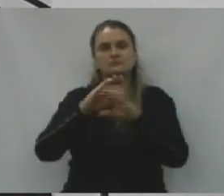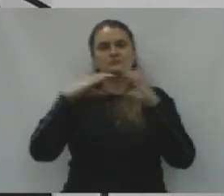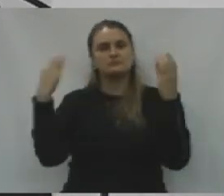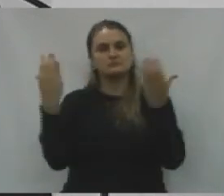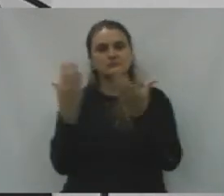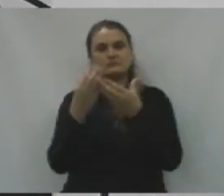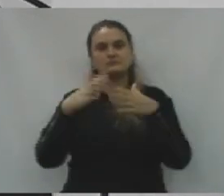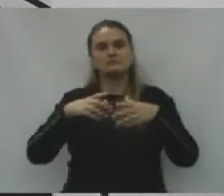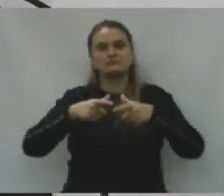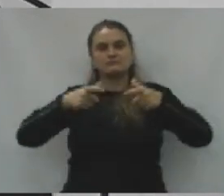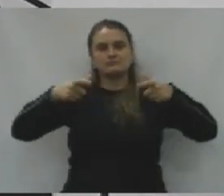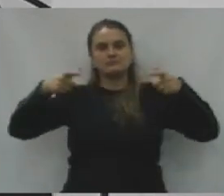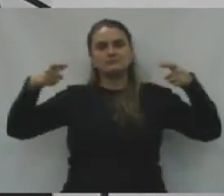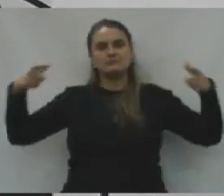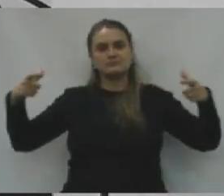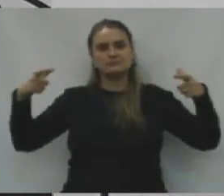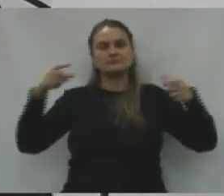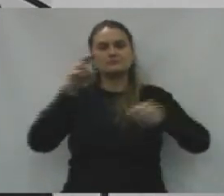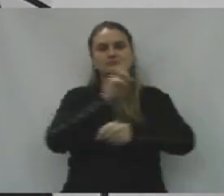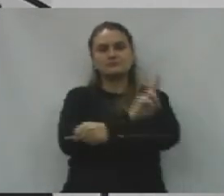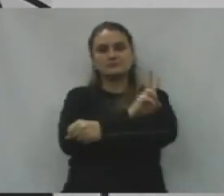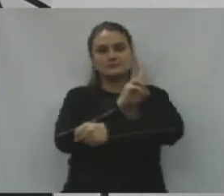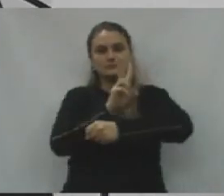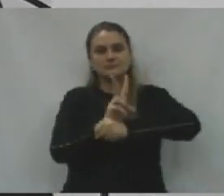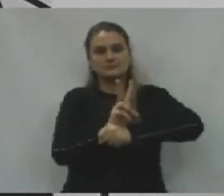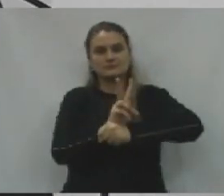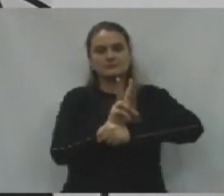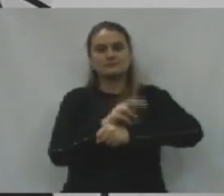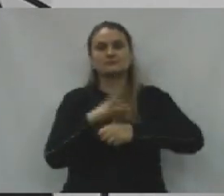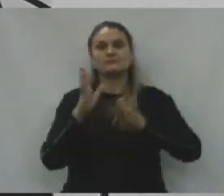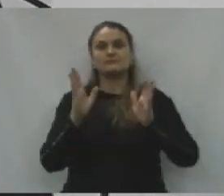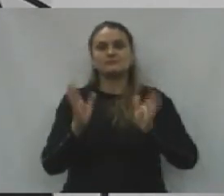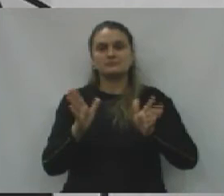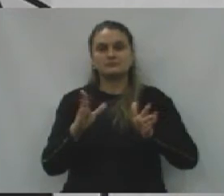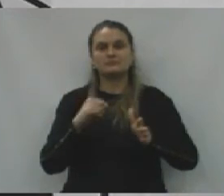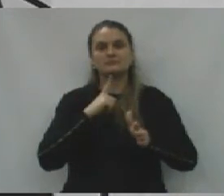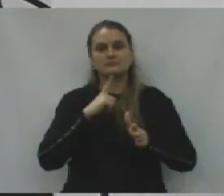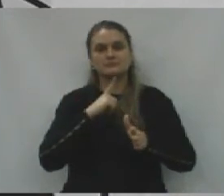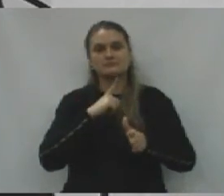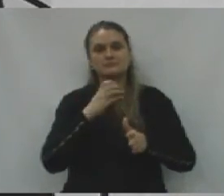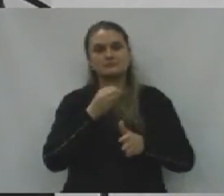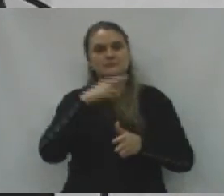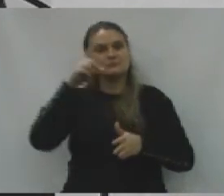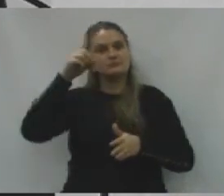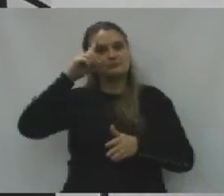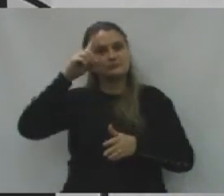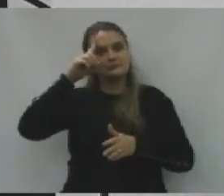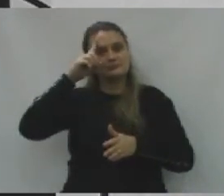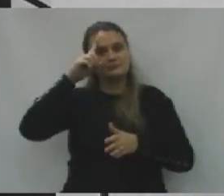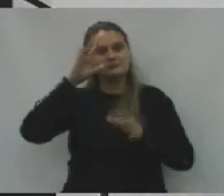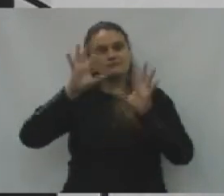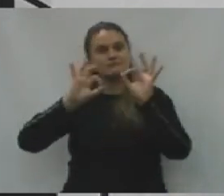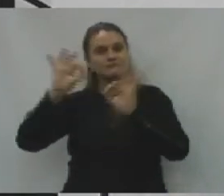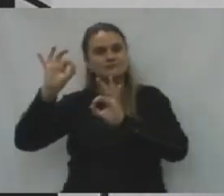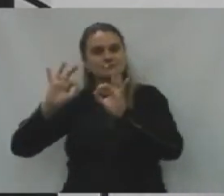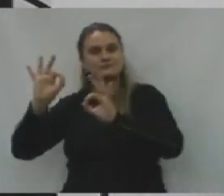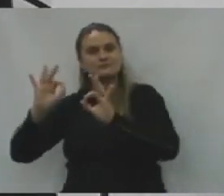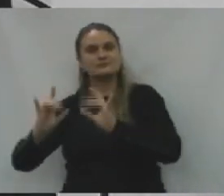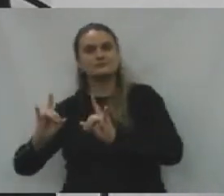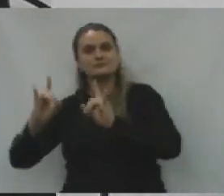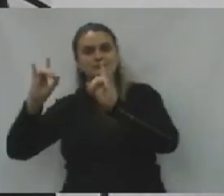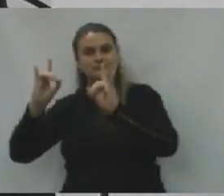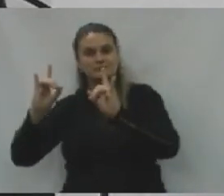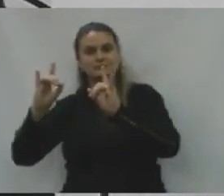uma região, crescendo junto com a União da Vitória e região. E que agora passou a se renovar diariamente, se adequando e se adaptando